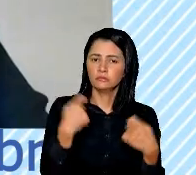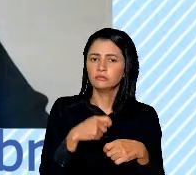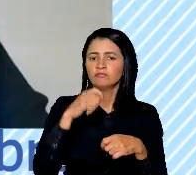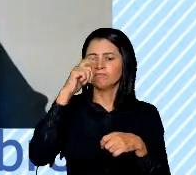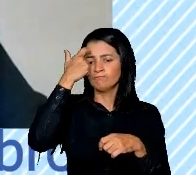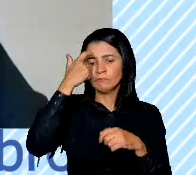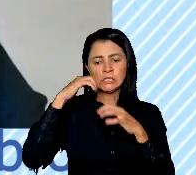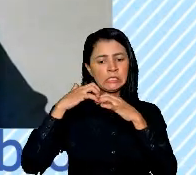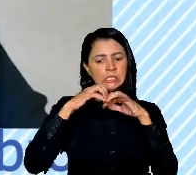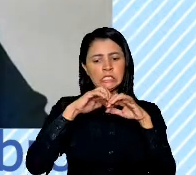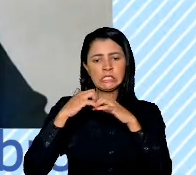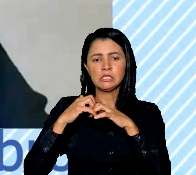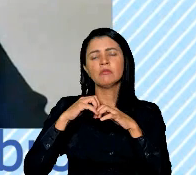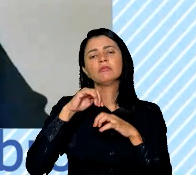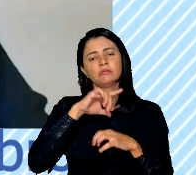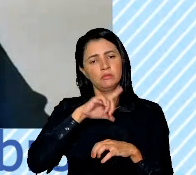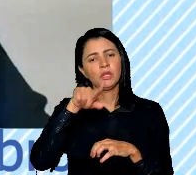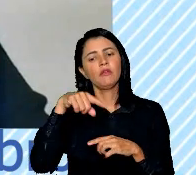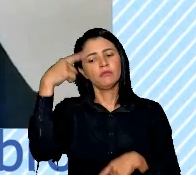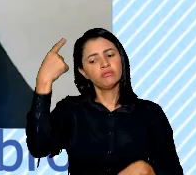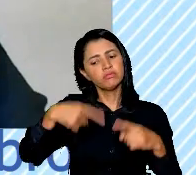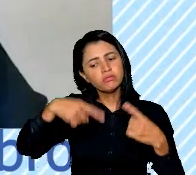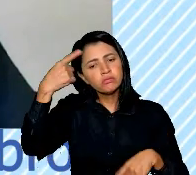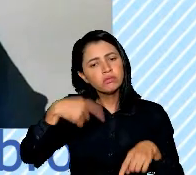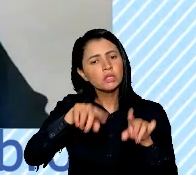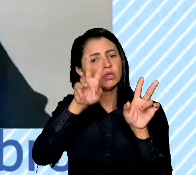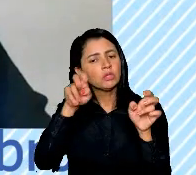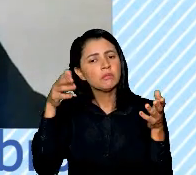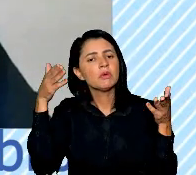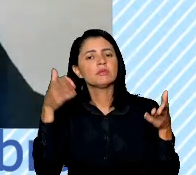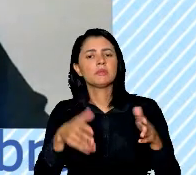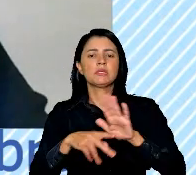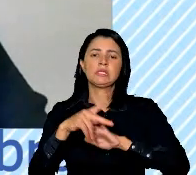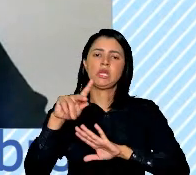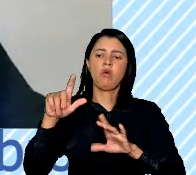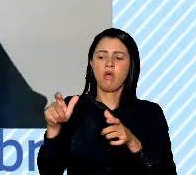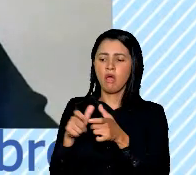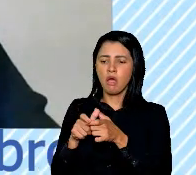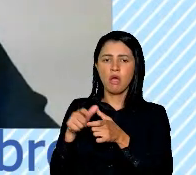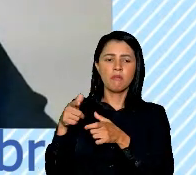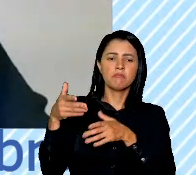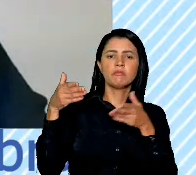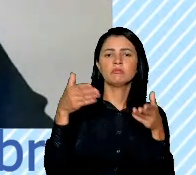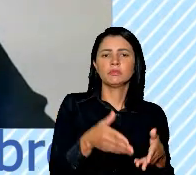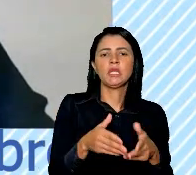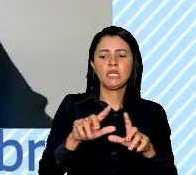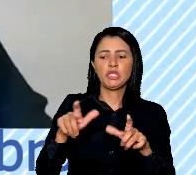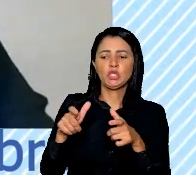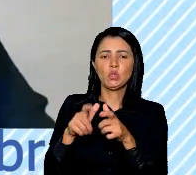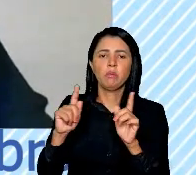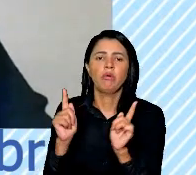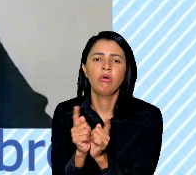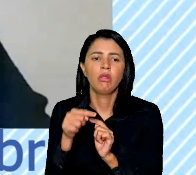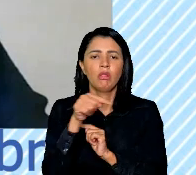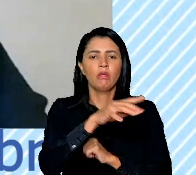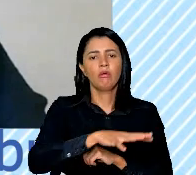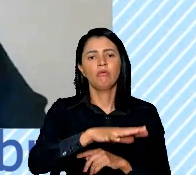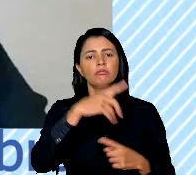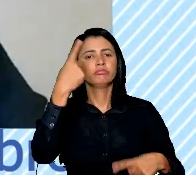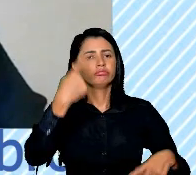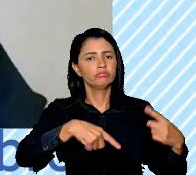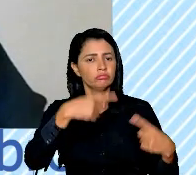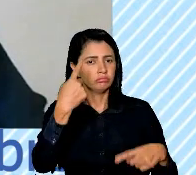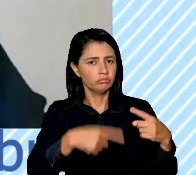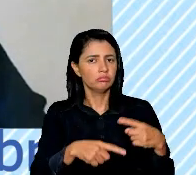reflexão. Então, houve esse debate a respeito da participação das minorias e dos grupos minorizados na política.